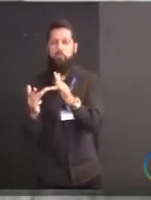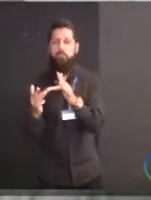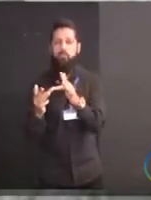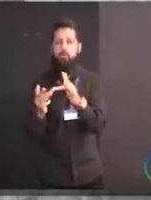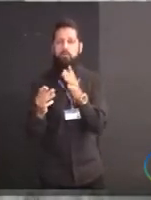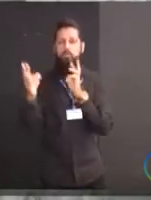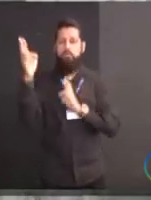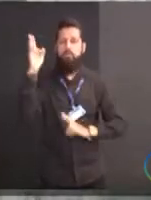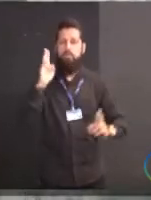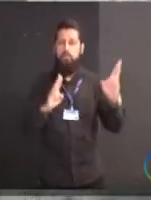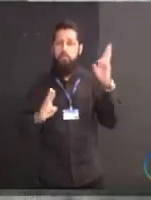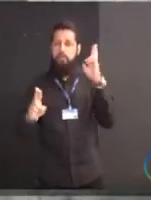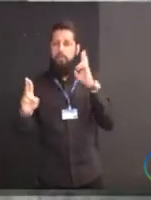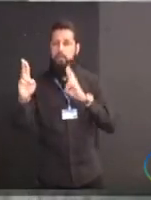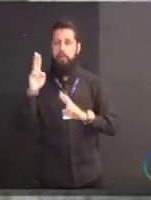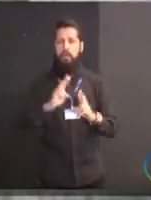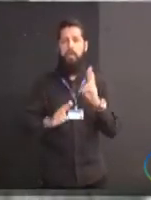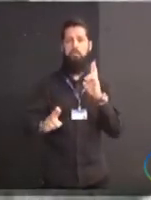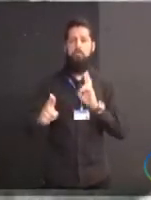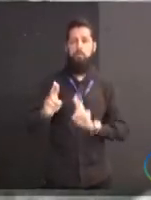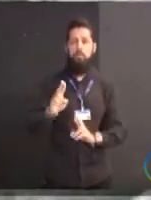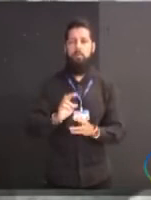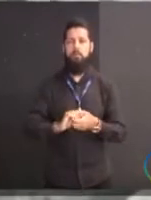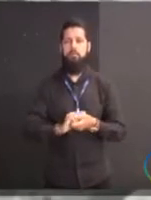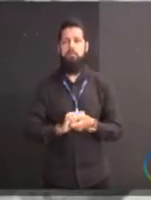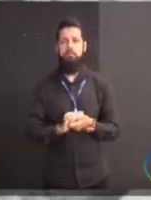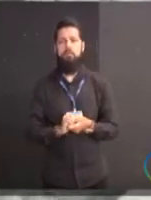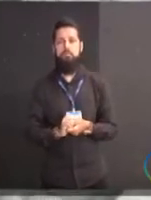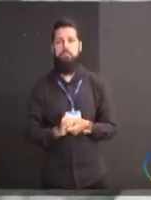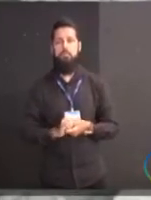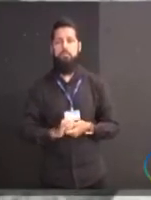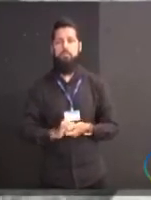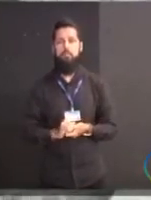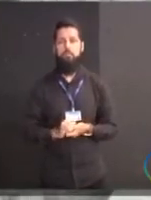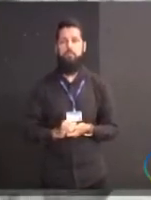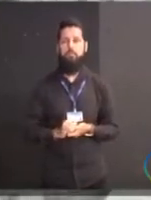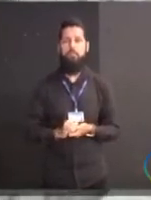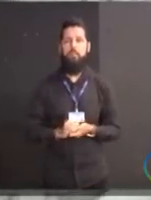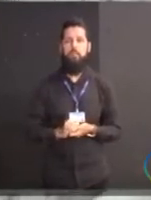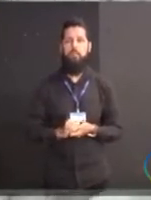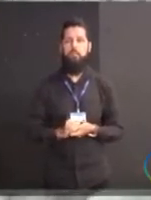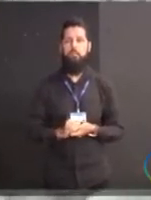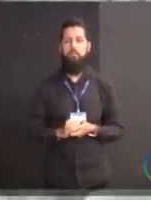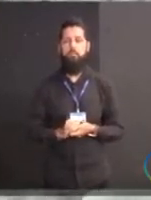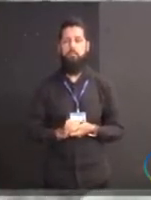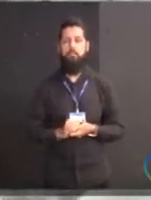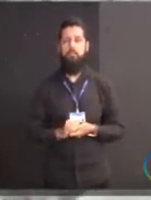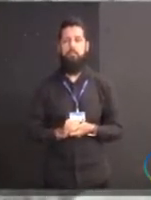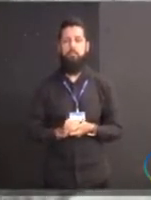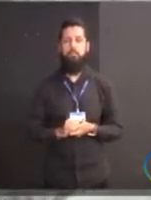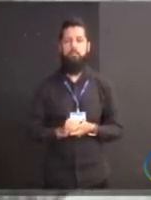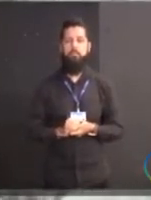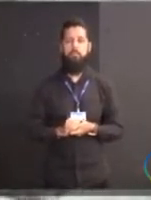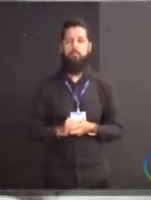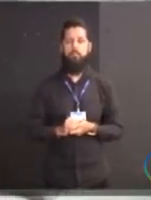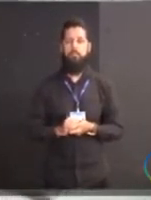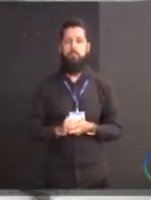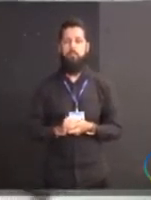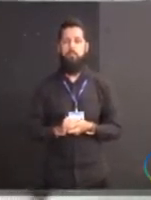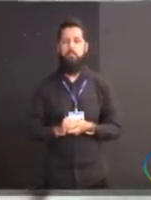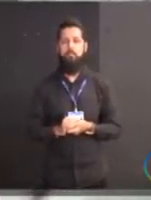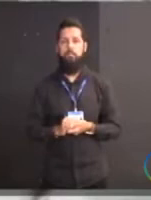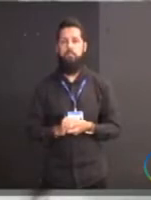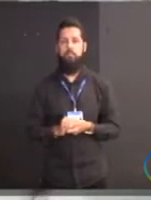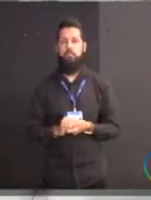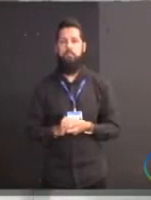de mentes sofredoras, agoniadas, que há mais de um século estavam procurando respostas para os seus